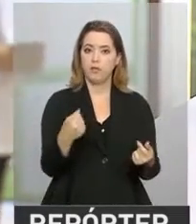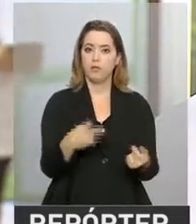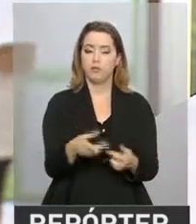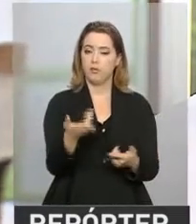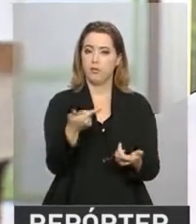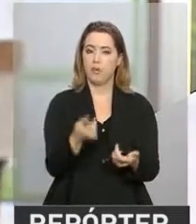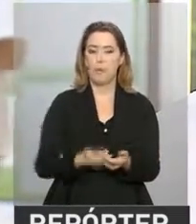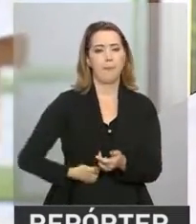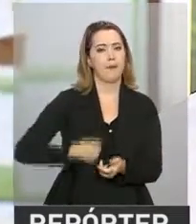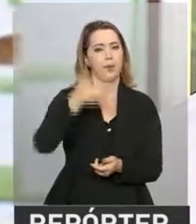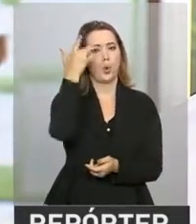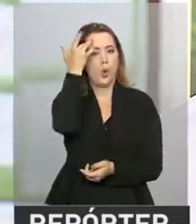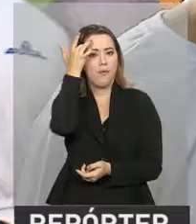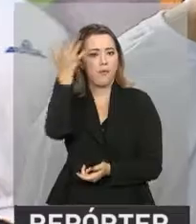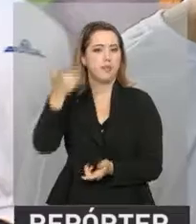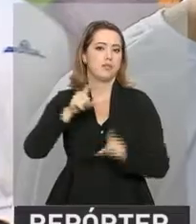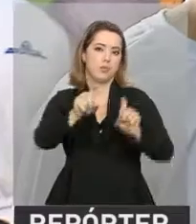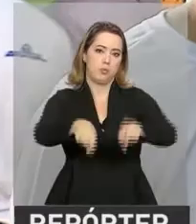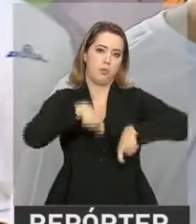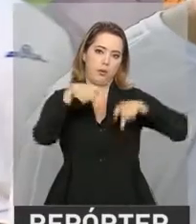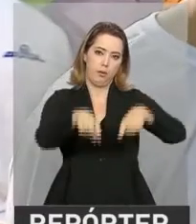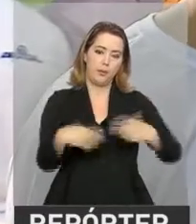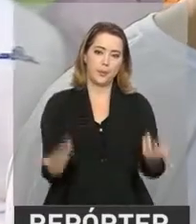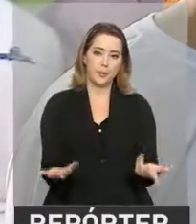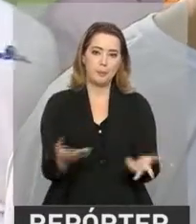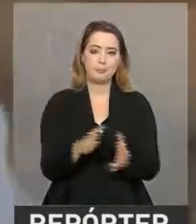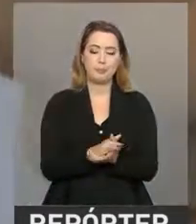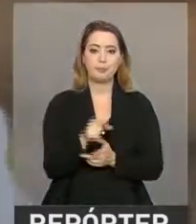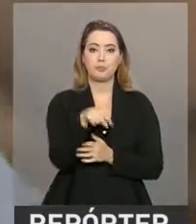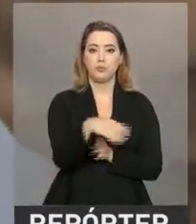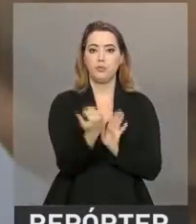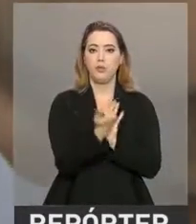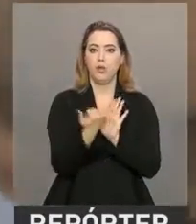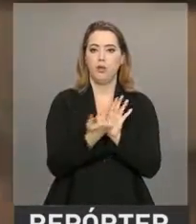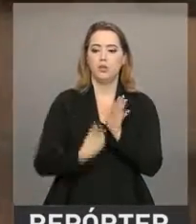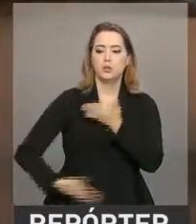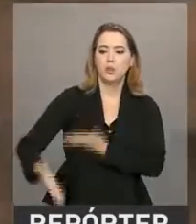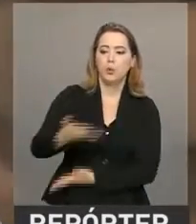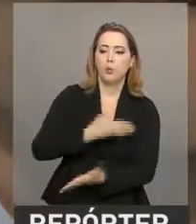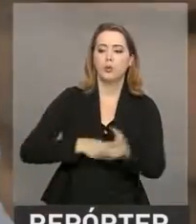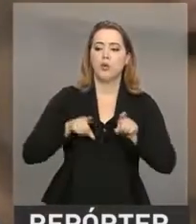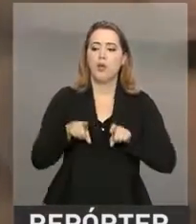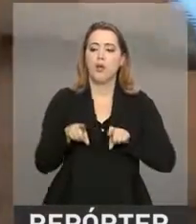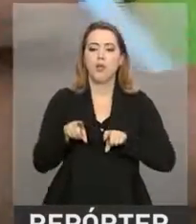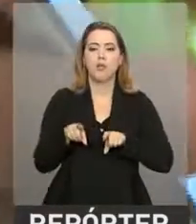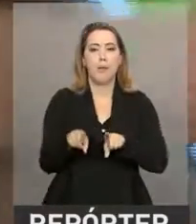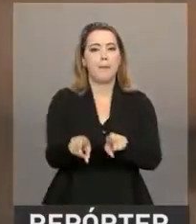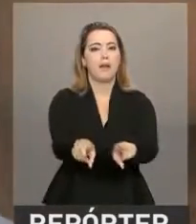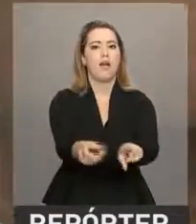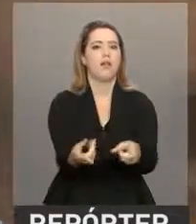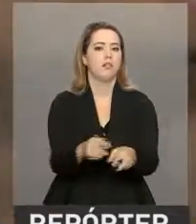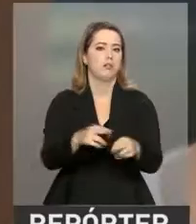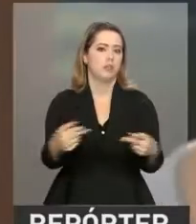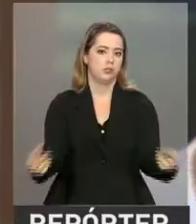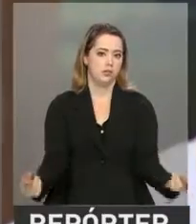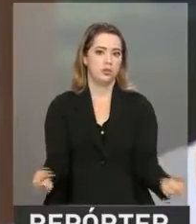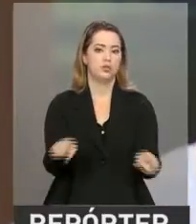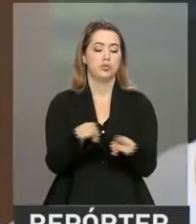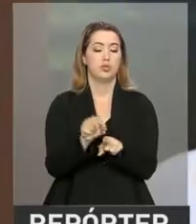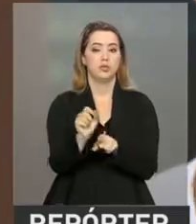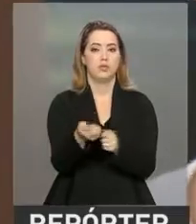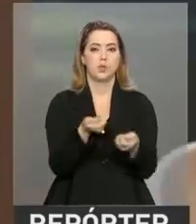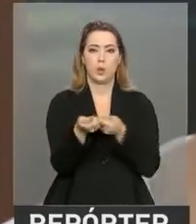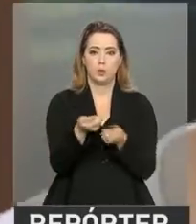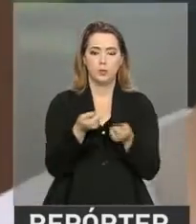mais acessível para o campo. O tema da maratona é o manejo integrado de pragas. São técnicas para controlar as